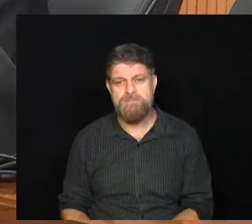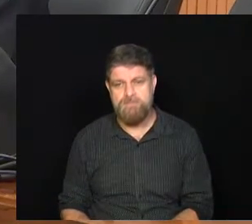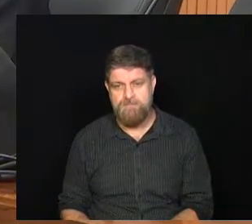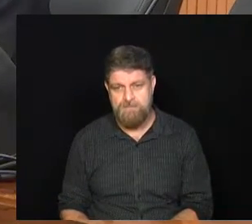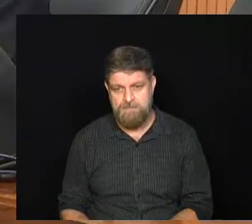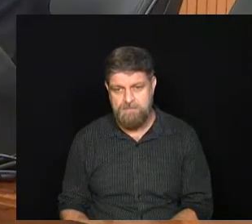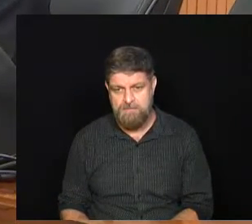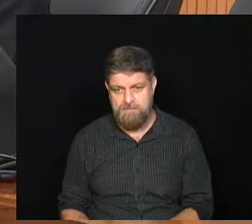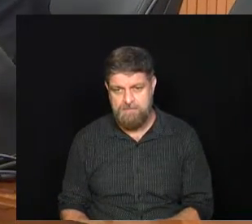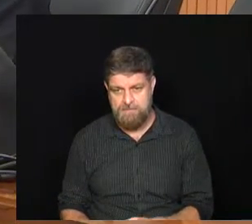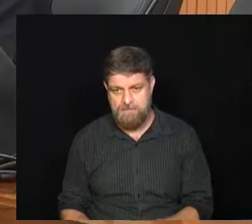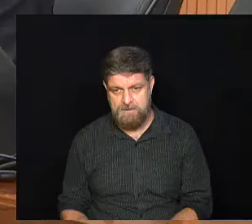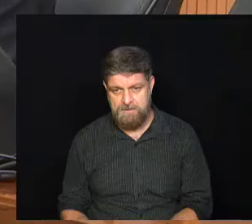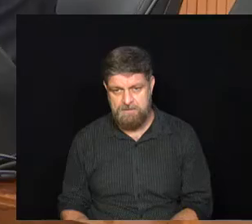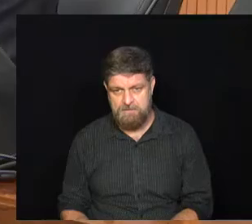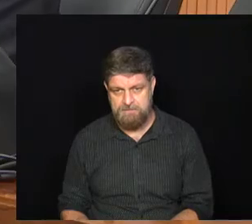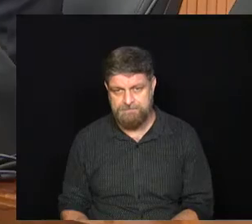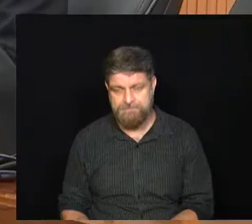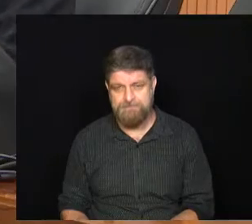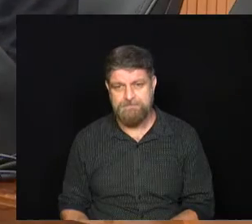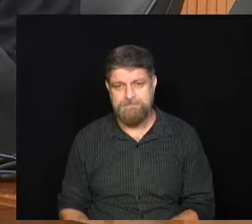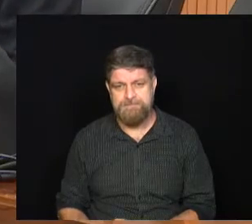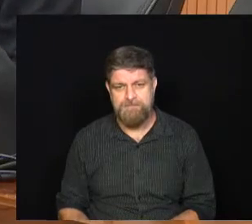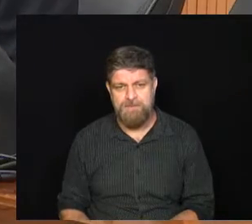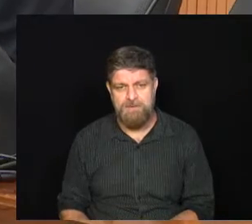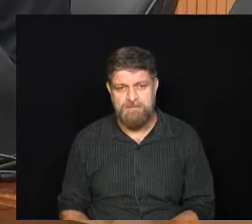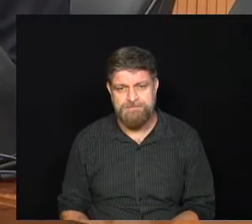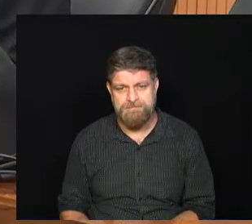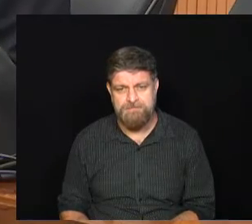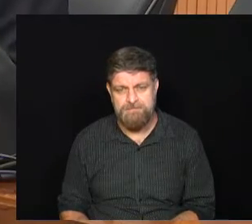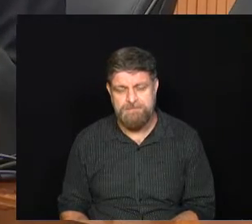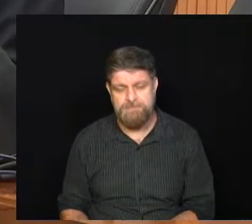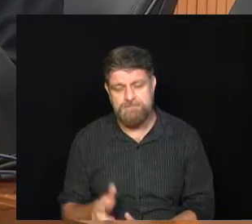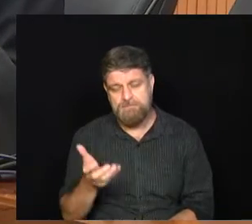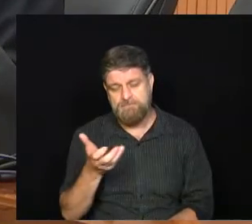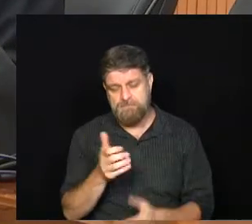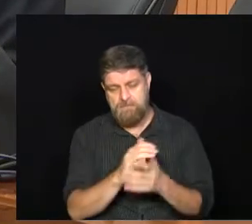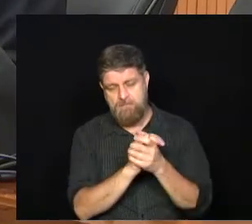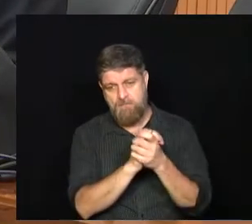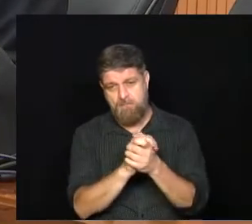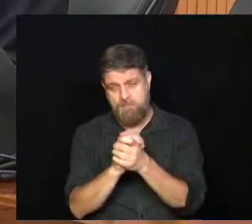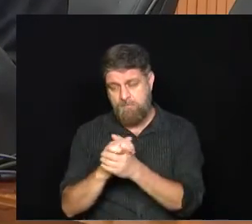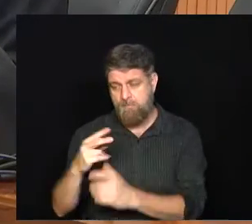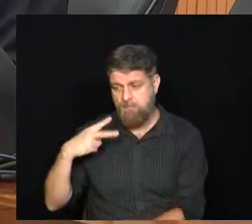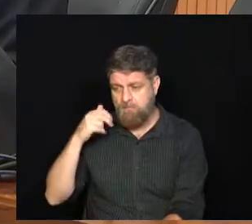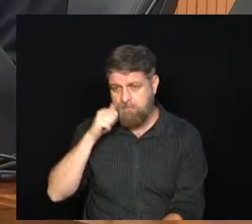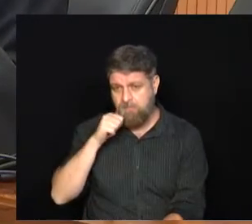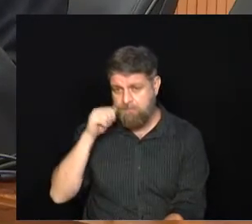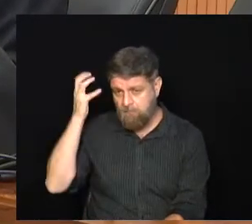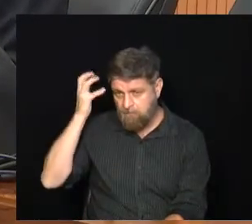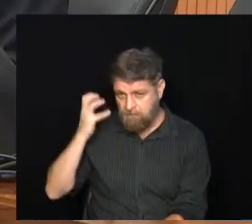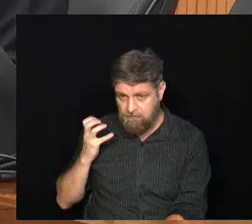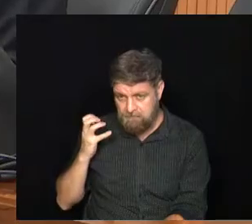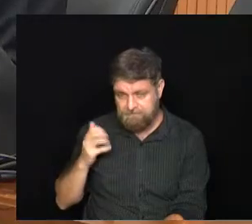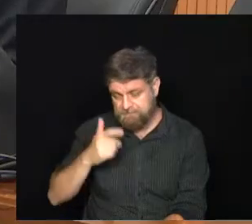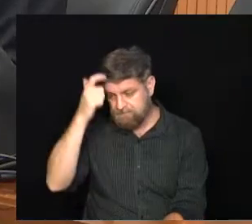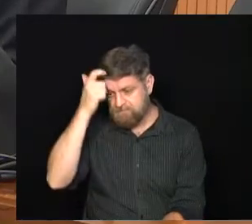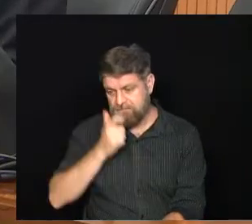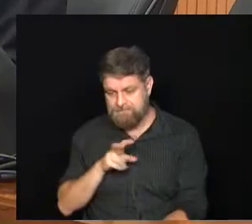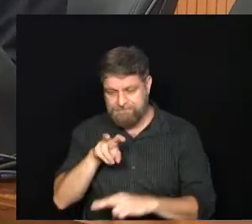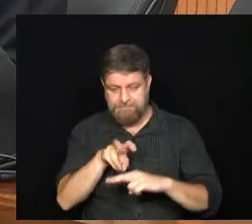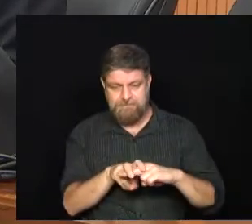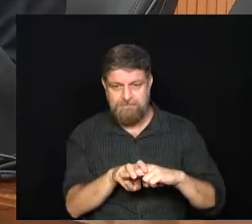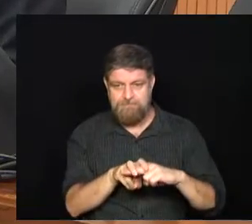Sim, já estamos quase encerrando, secretário. Bom, eu queria cumprimentar a vereadora Guida, que quando eu estava aqui não